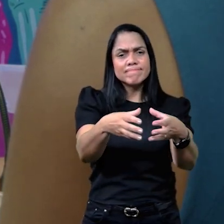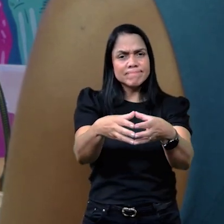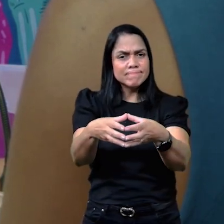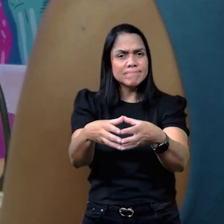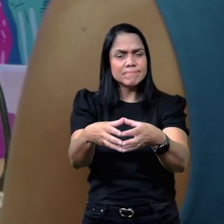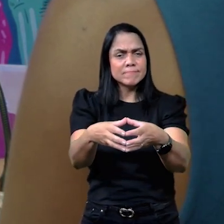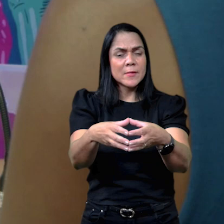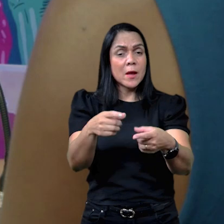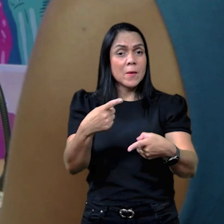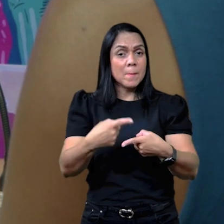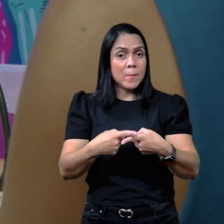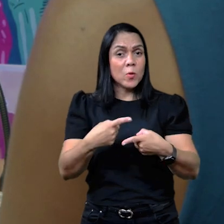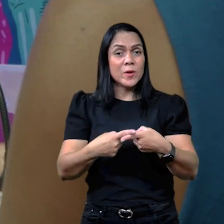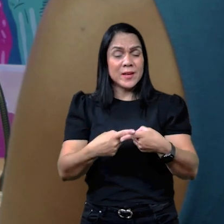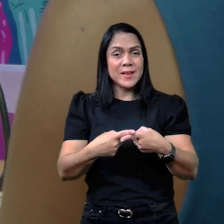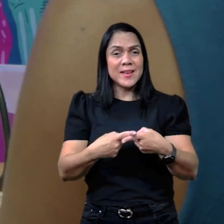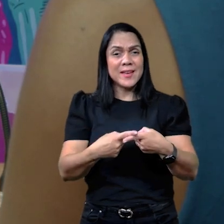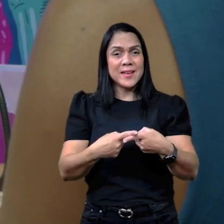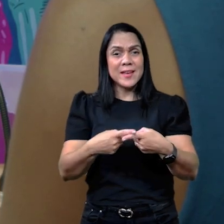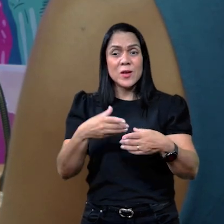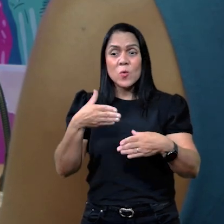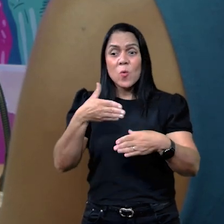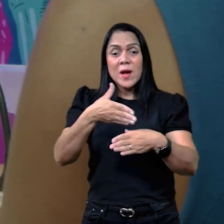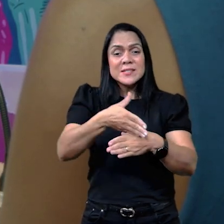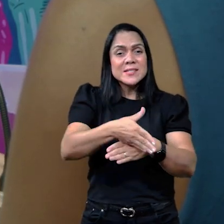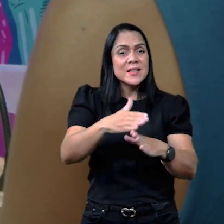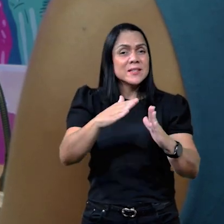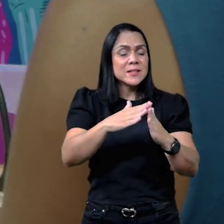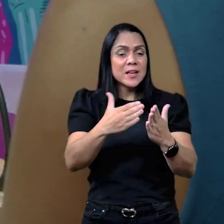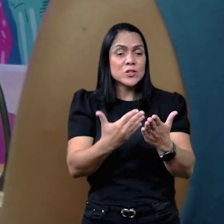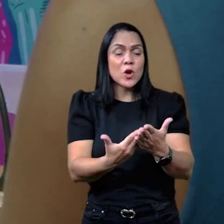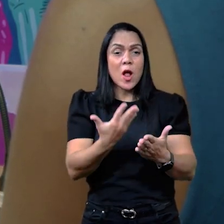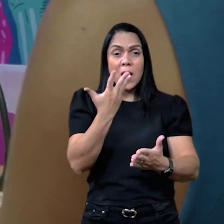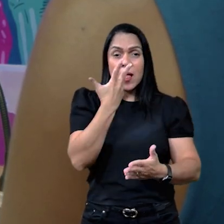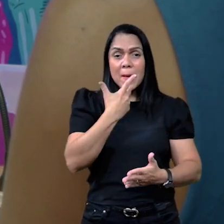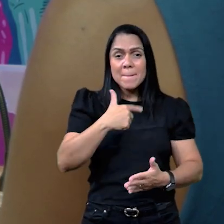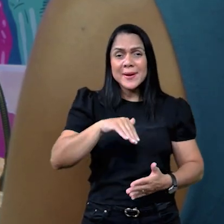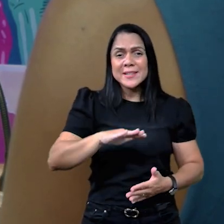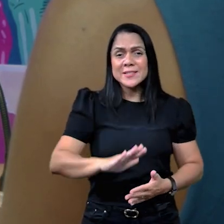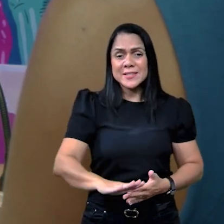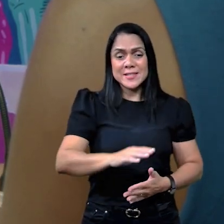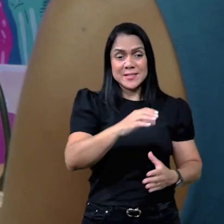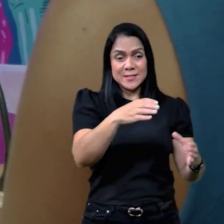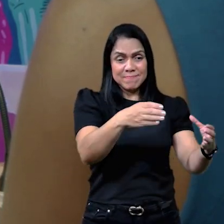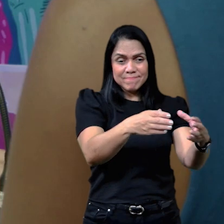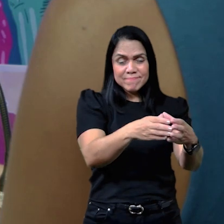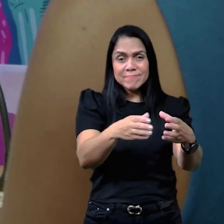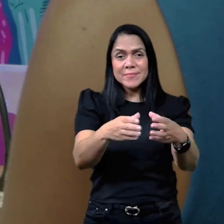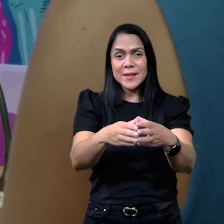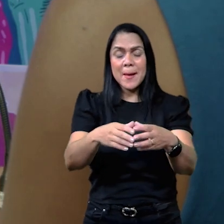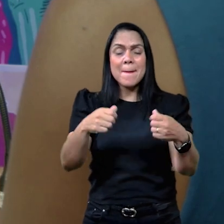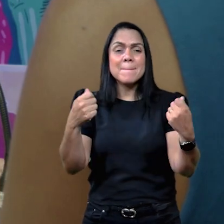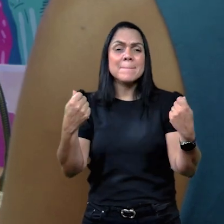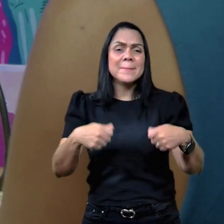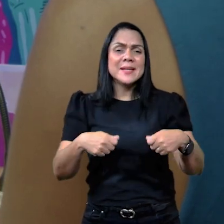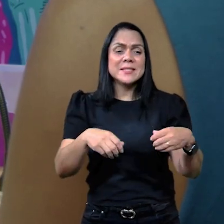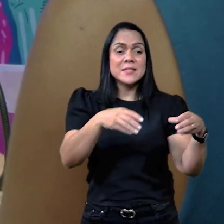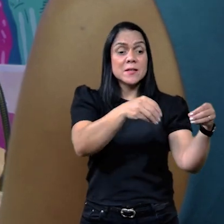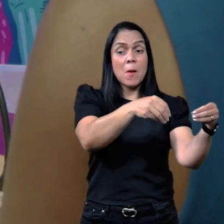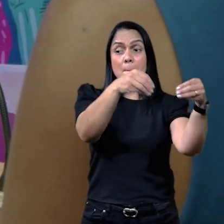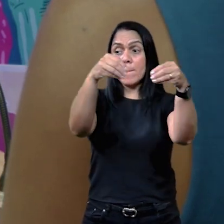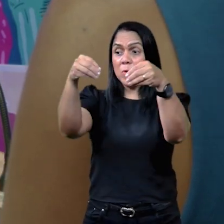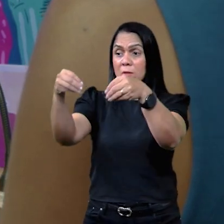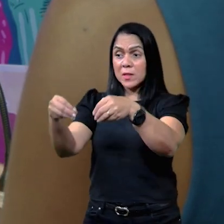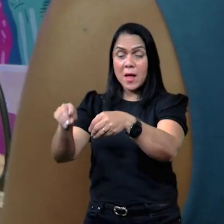né? Porque há acesso à escola para as crianças nessas comunidades ou elas precisam se